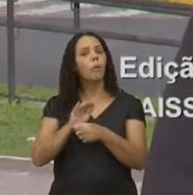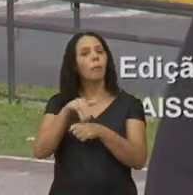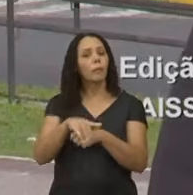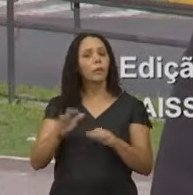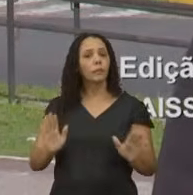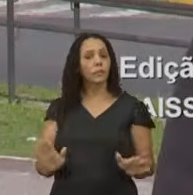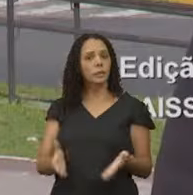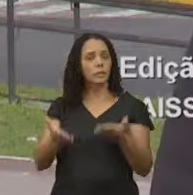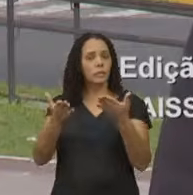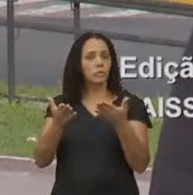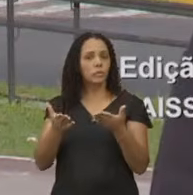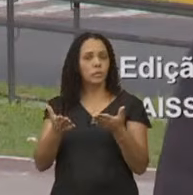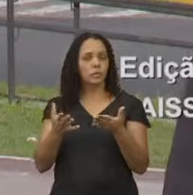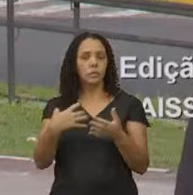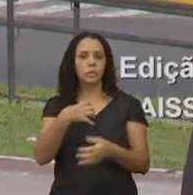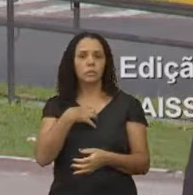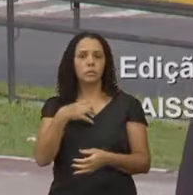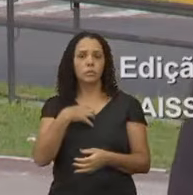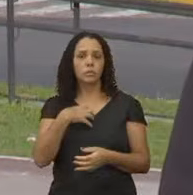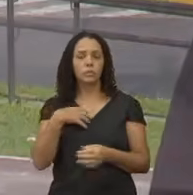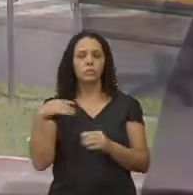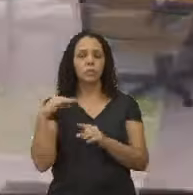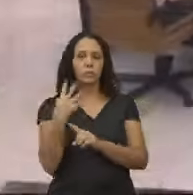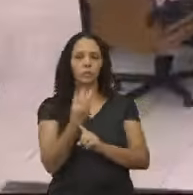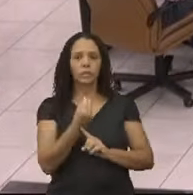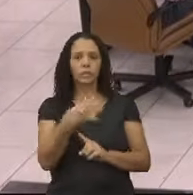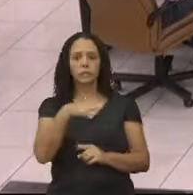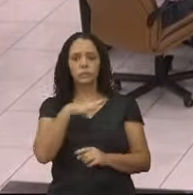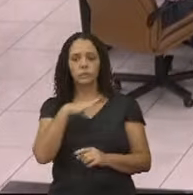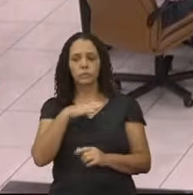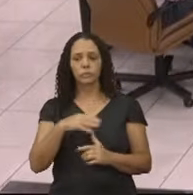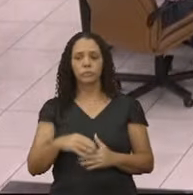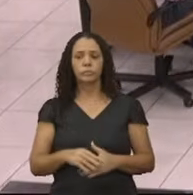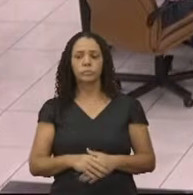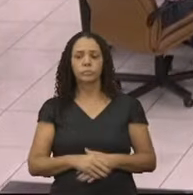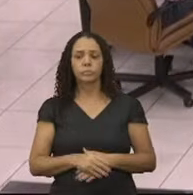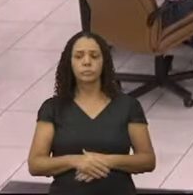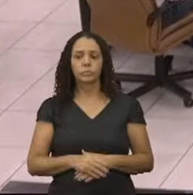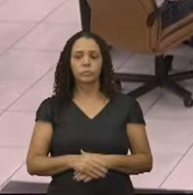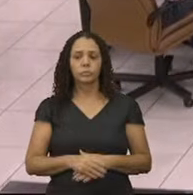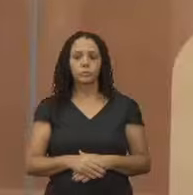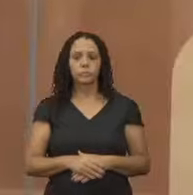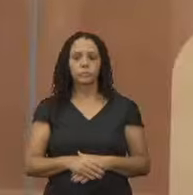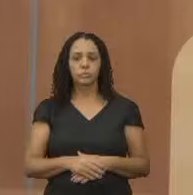tipo de intervenção artística na cidade.